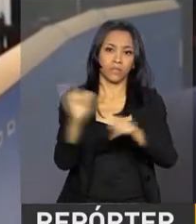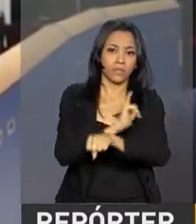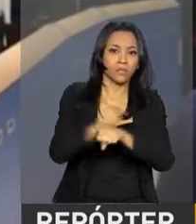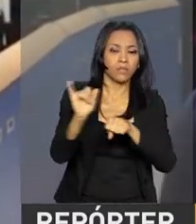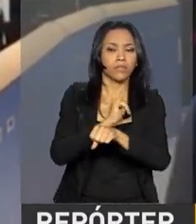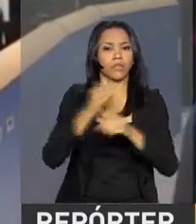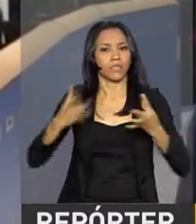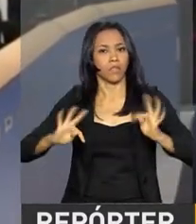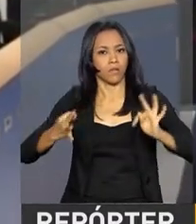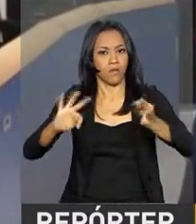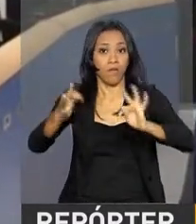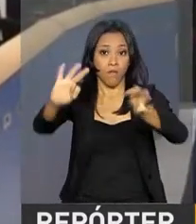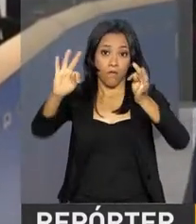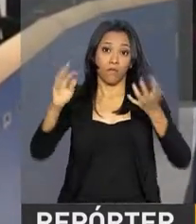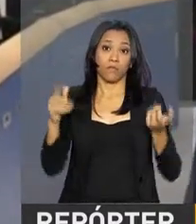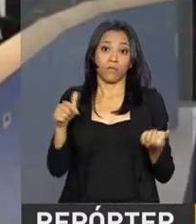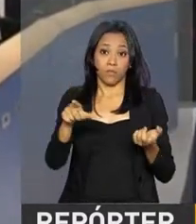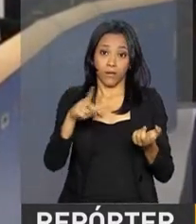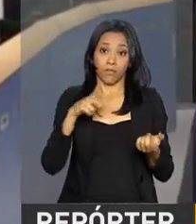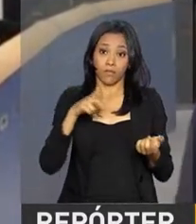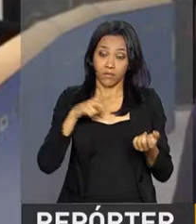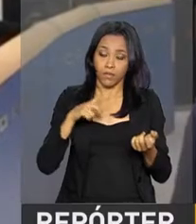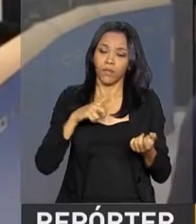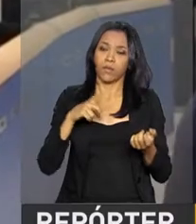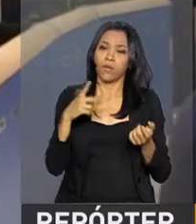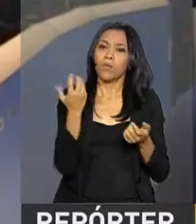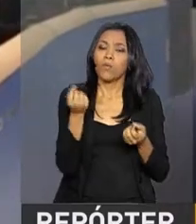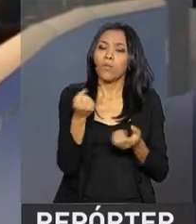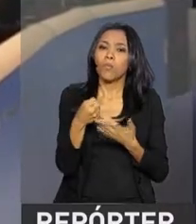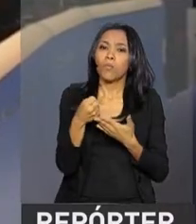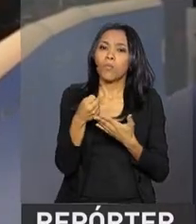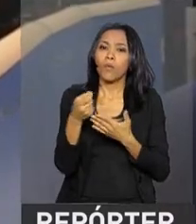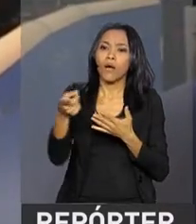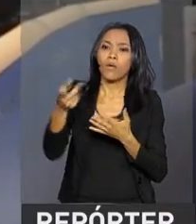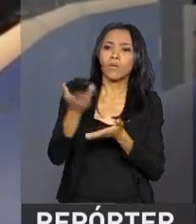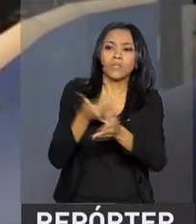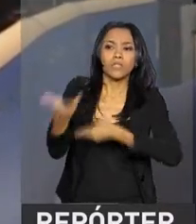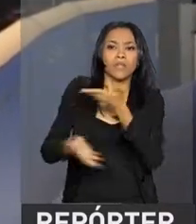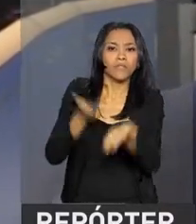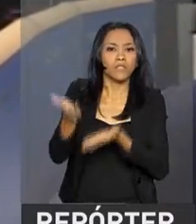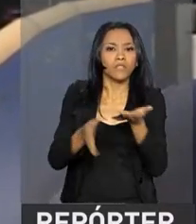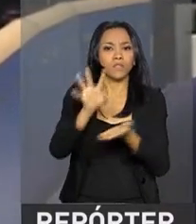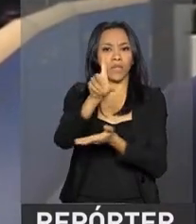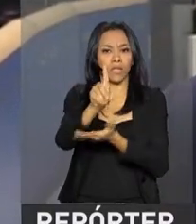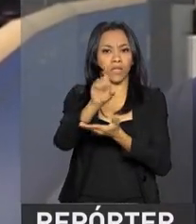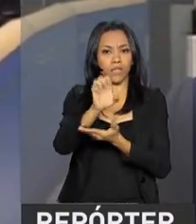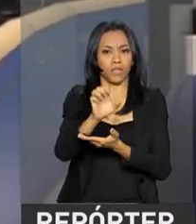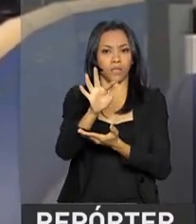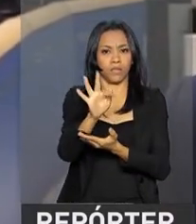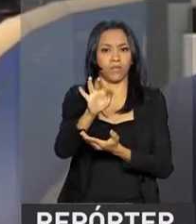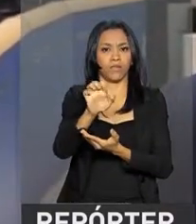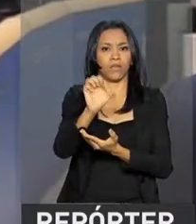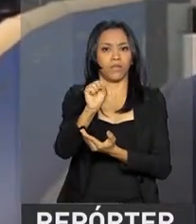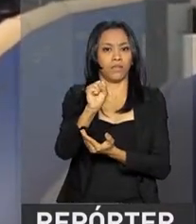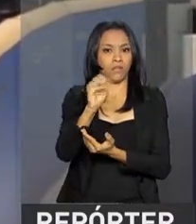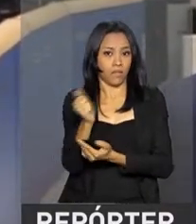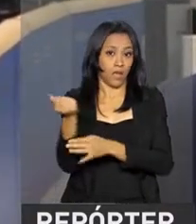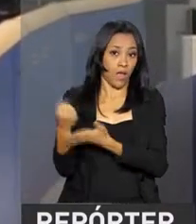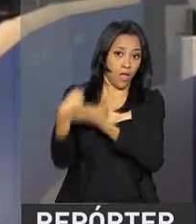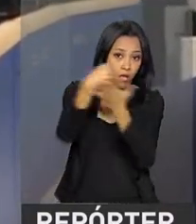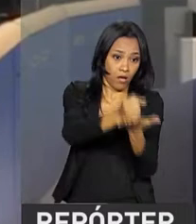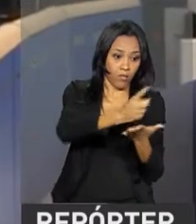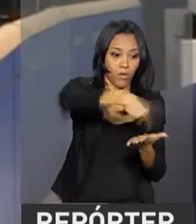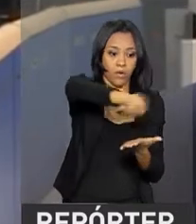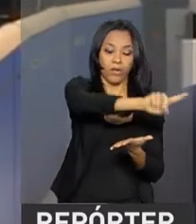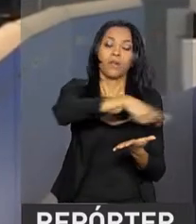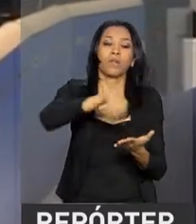o serviço da Defesa Civil Nacional da sociedade brasileira, principalmente na busca de ações de